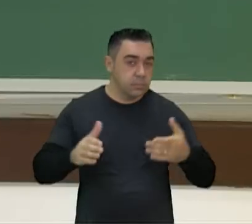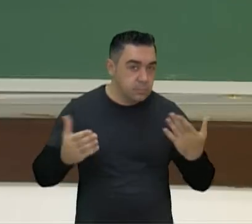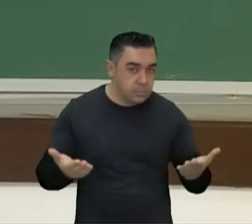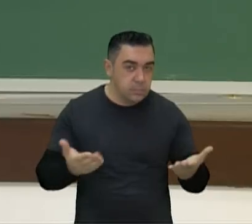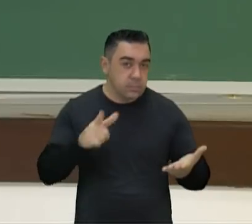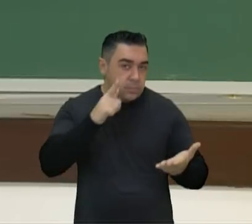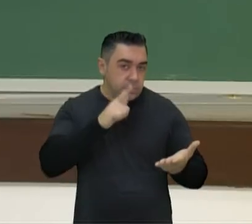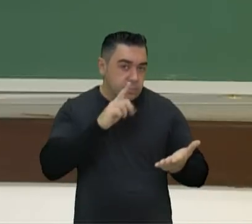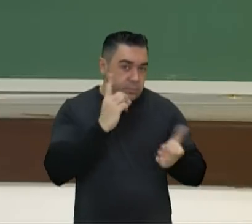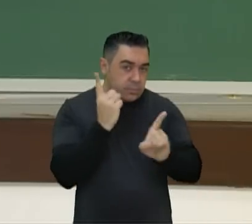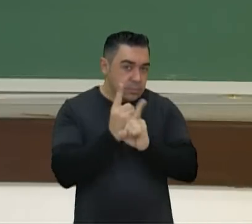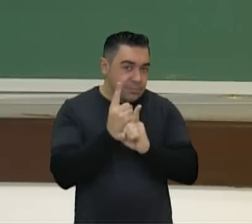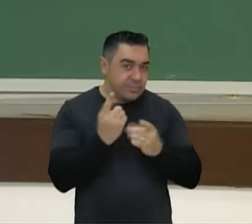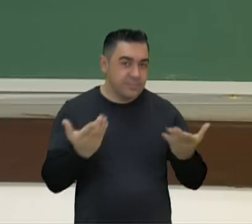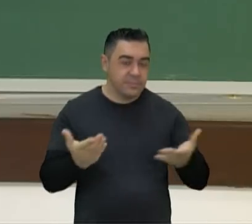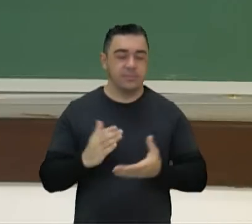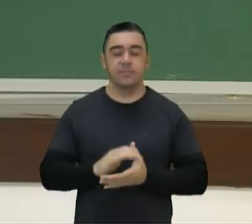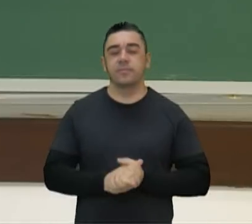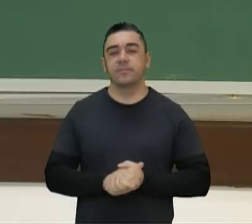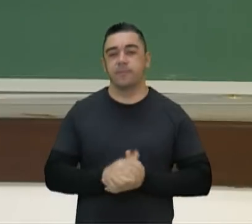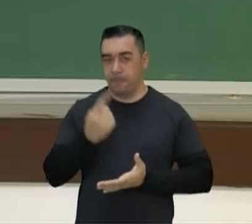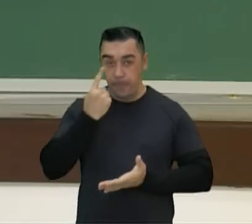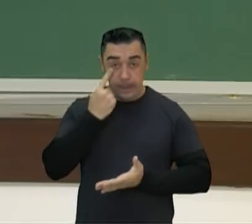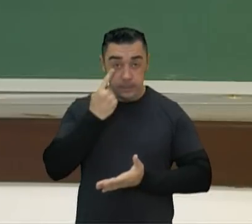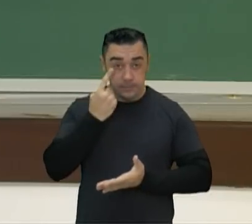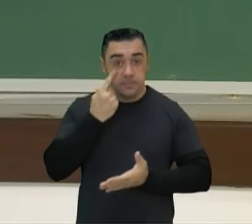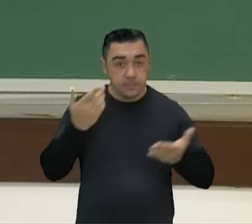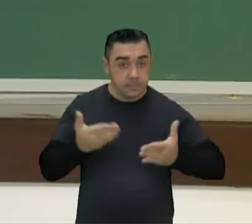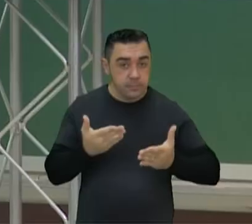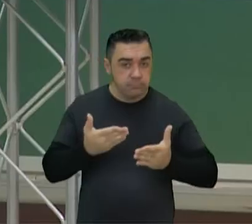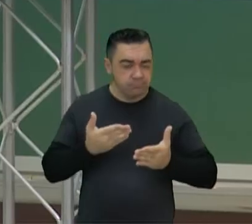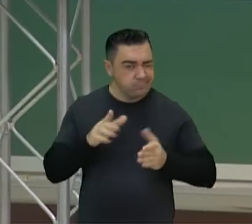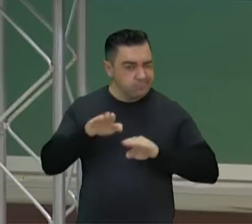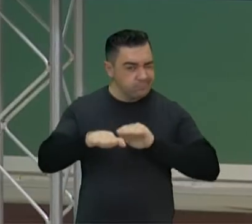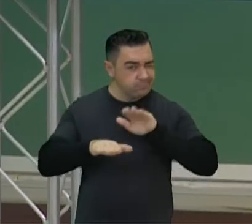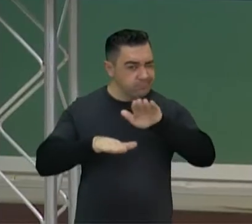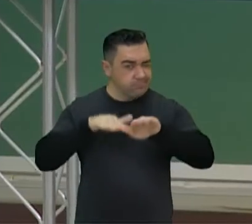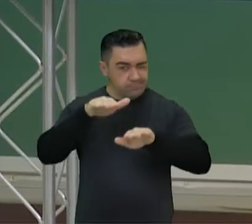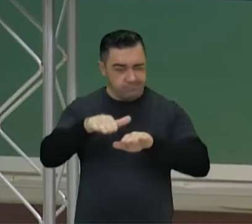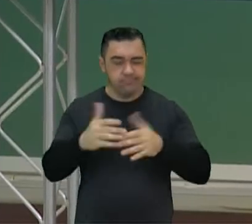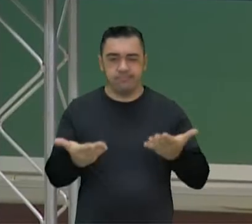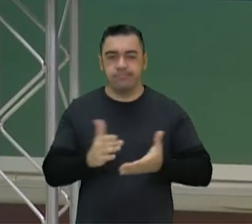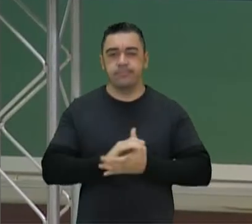Então, conseguiram identificar? Vamos verificar aqui no passo a passo?